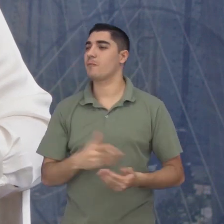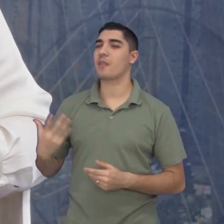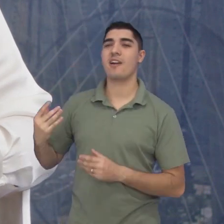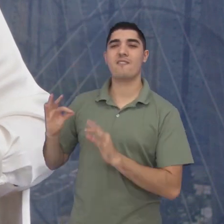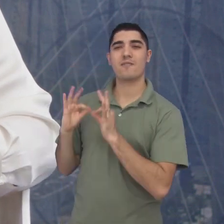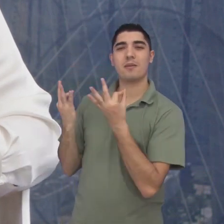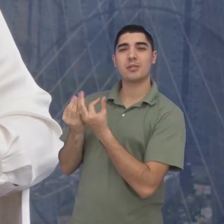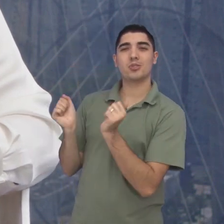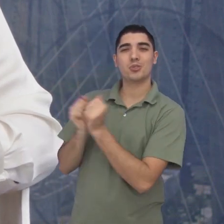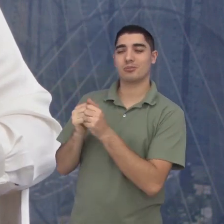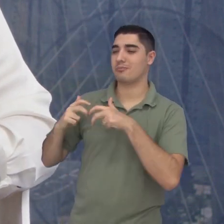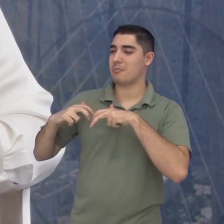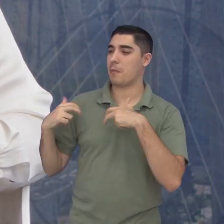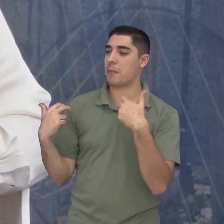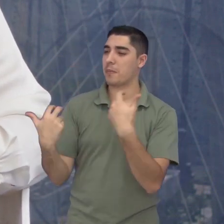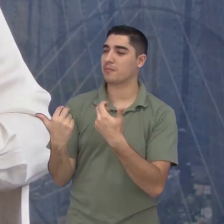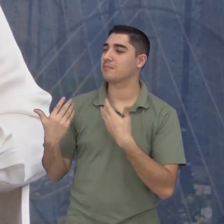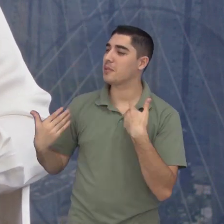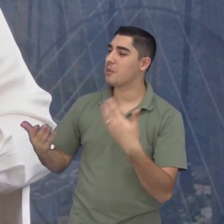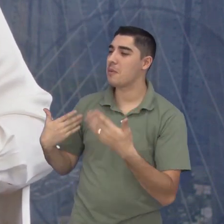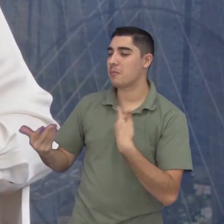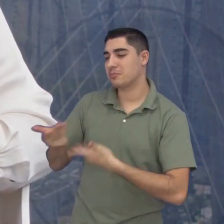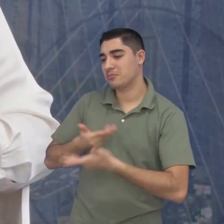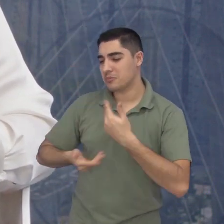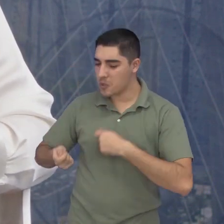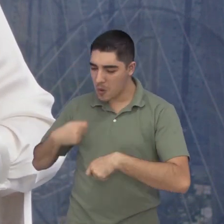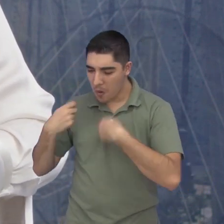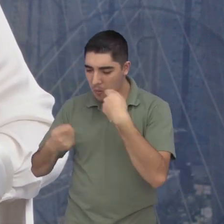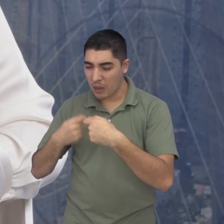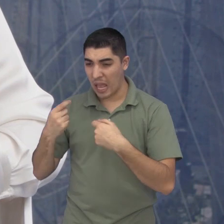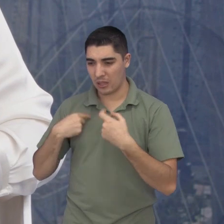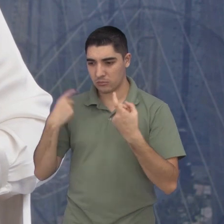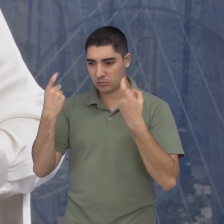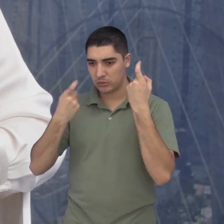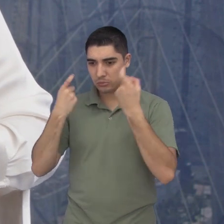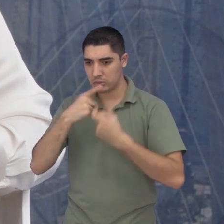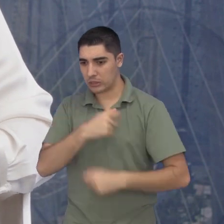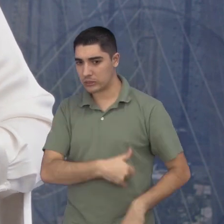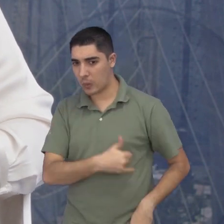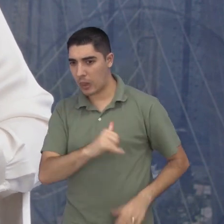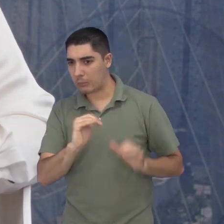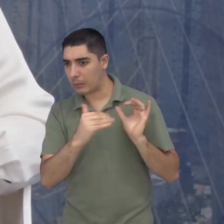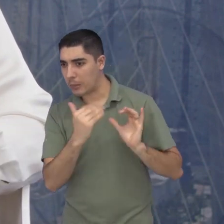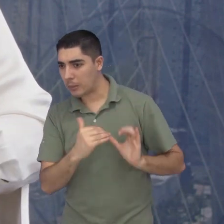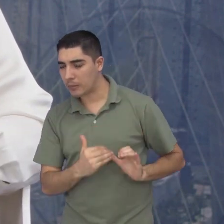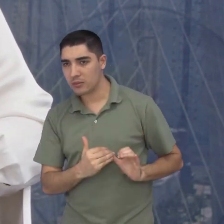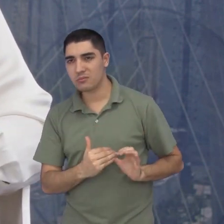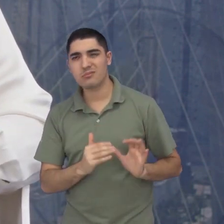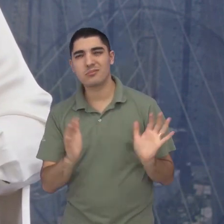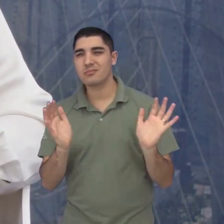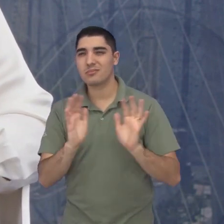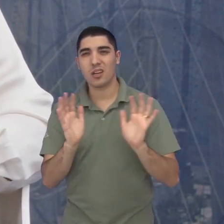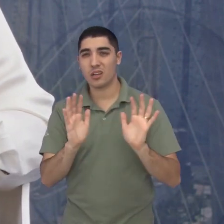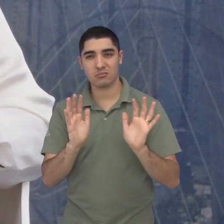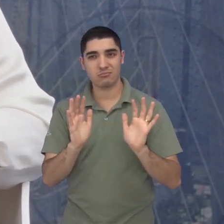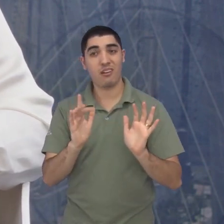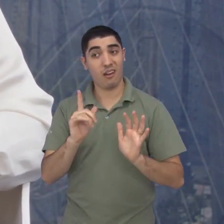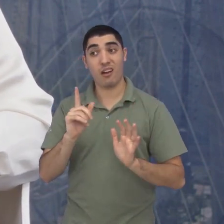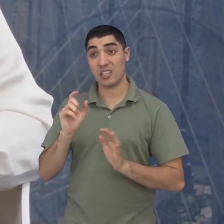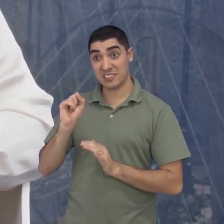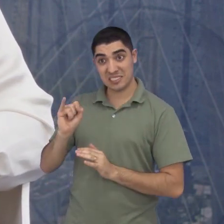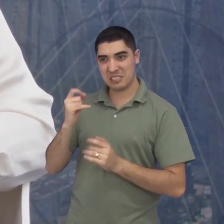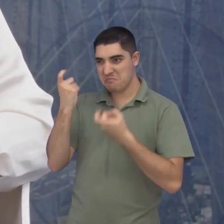fazer uma refeição sem ficar, né, preocupado com as notificações, você está indo no caminho da saúde mental. Então, o